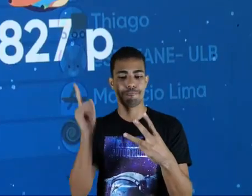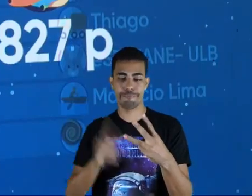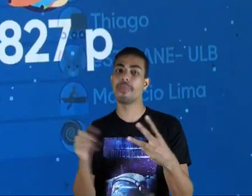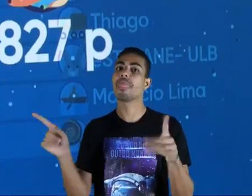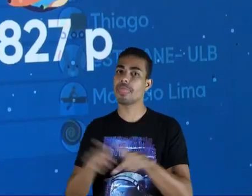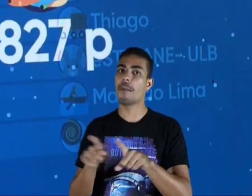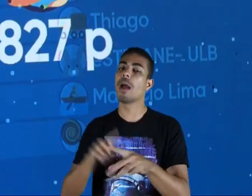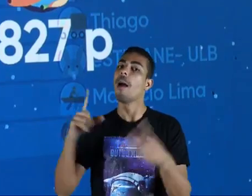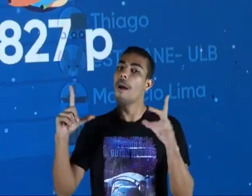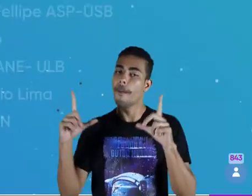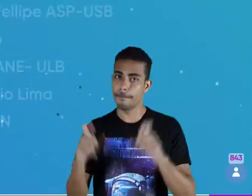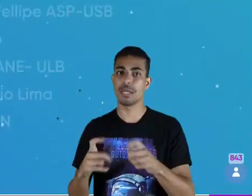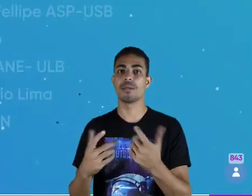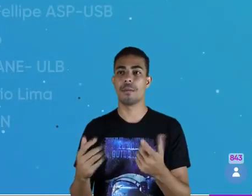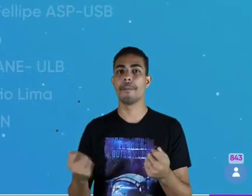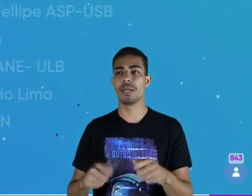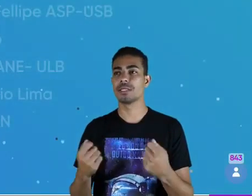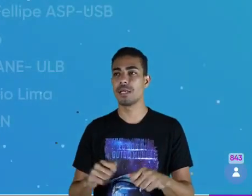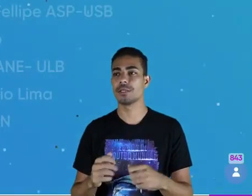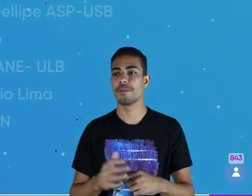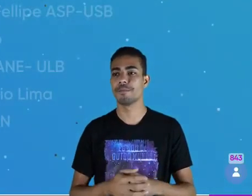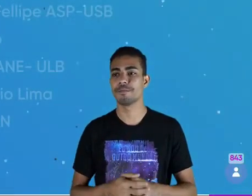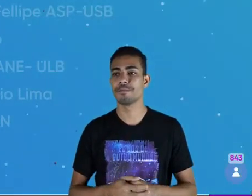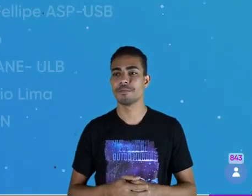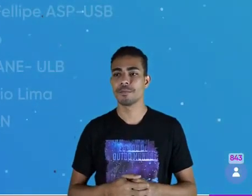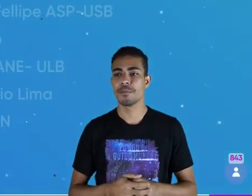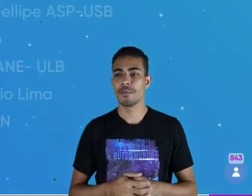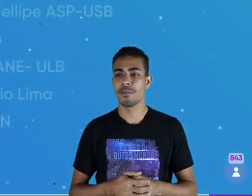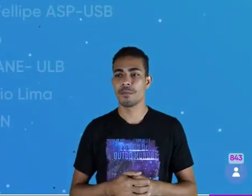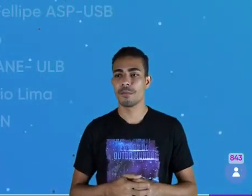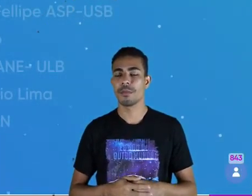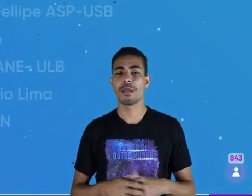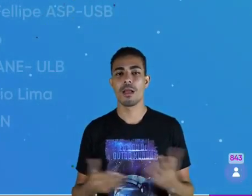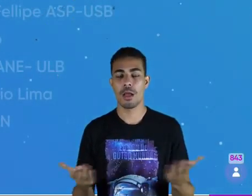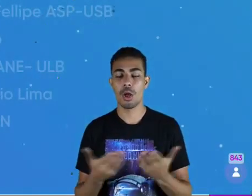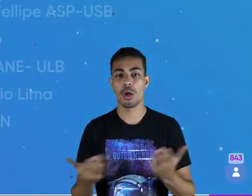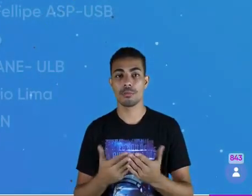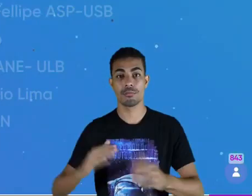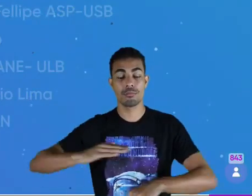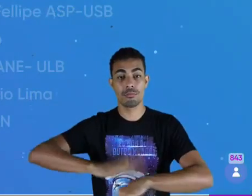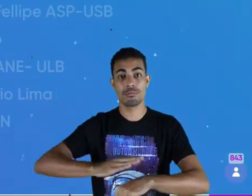de tela, respectivamente, estarão ganhando o kit, chegou a hora,